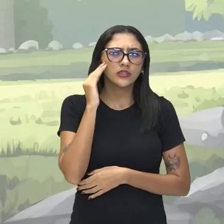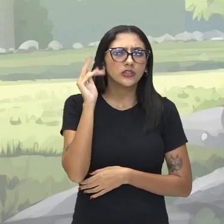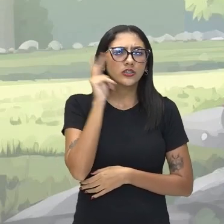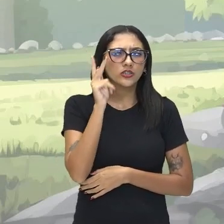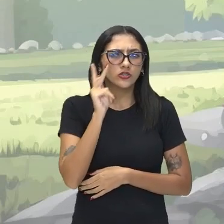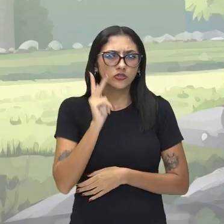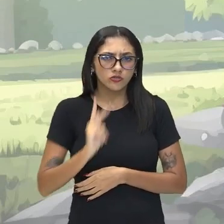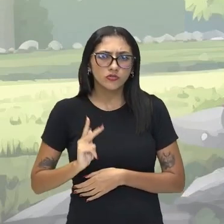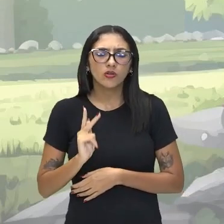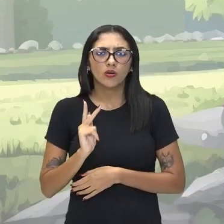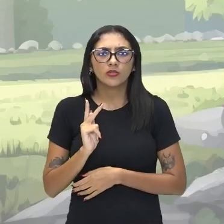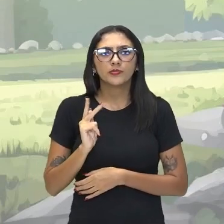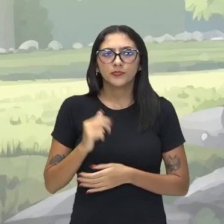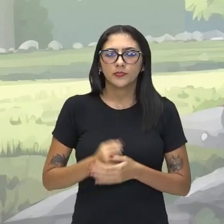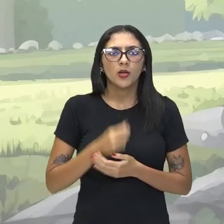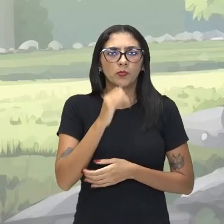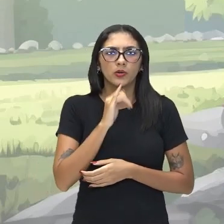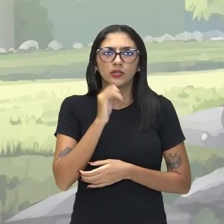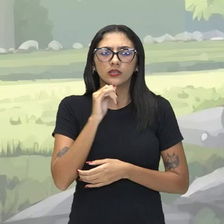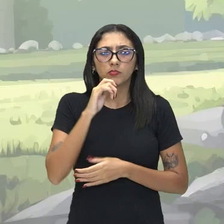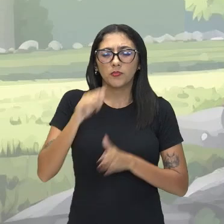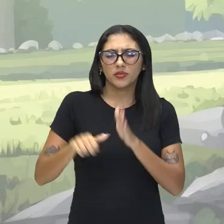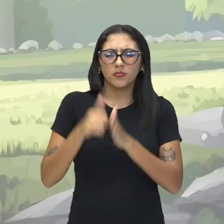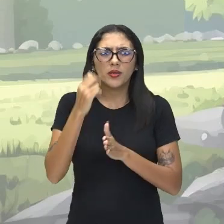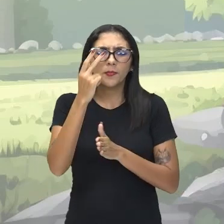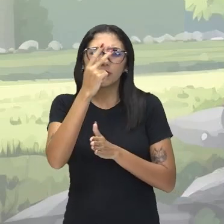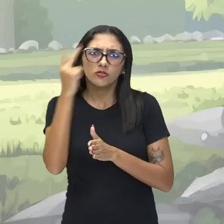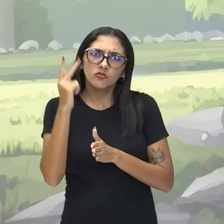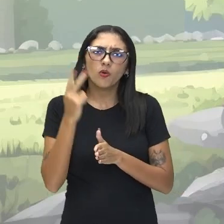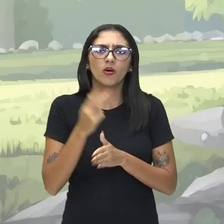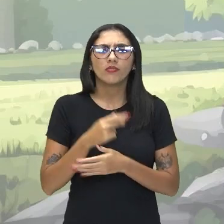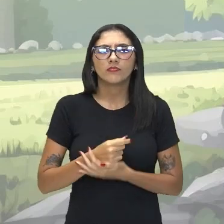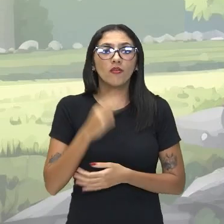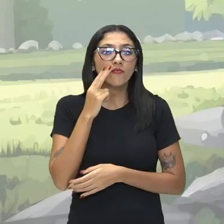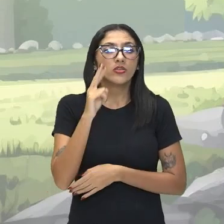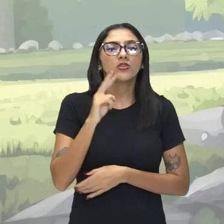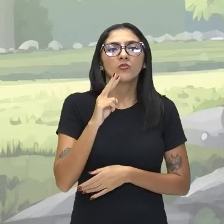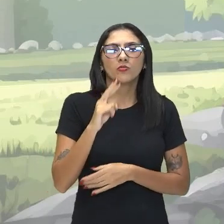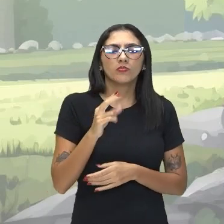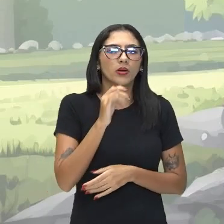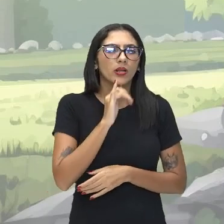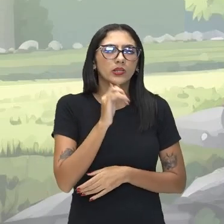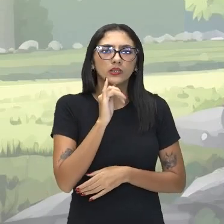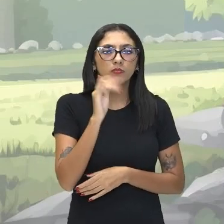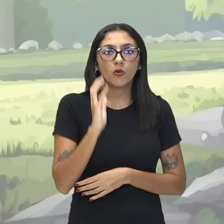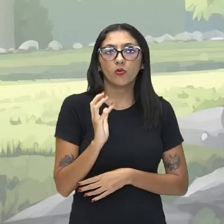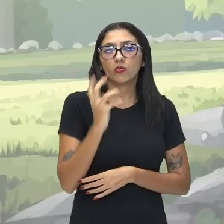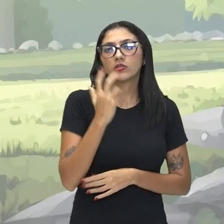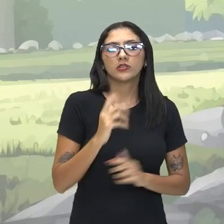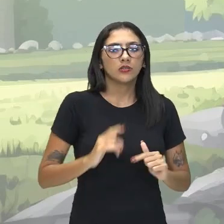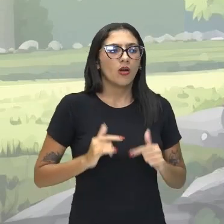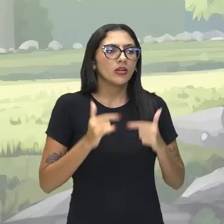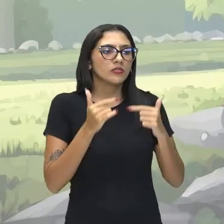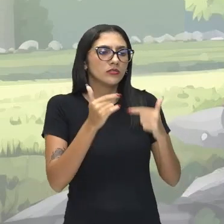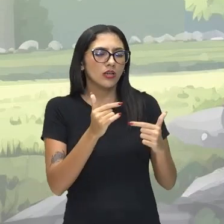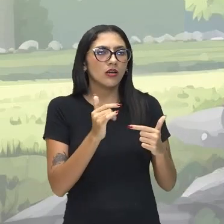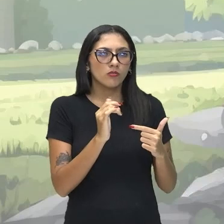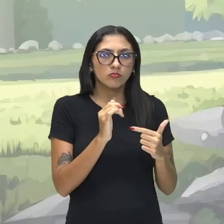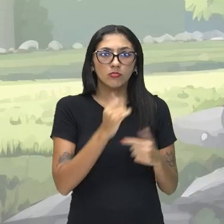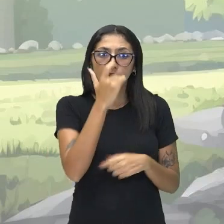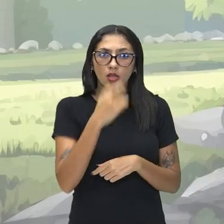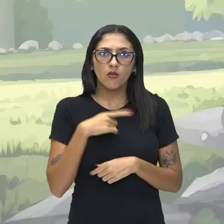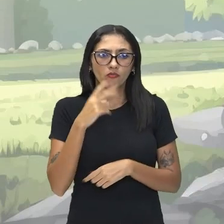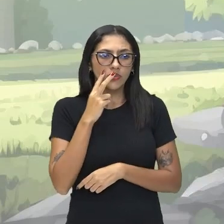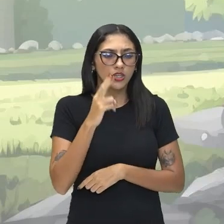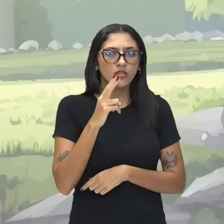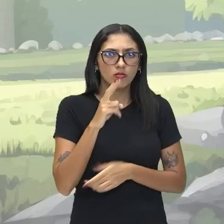teve na notícia do acontecido, né? O caso aconteceu comigo ou eu estava presente naquele momento